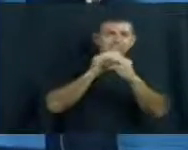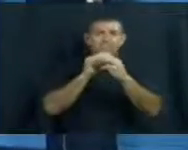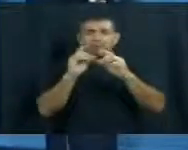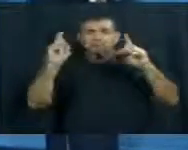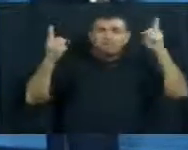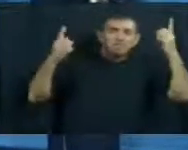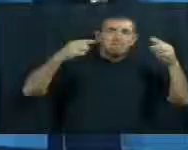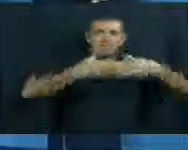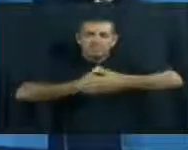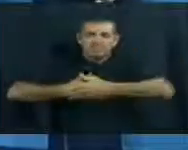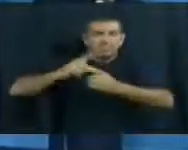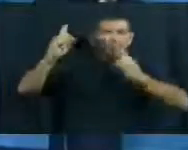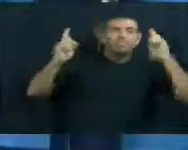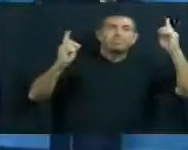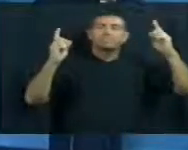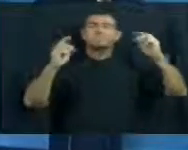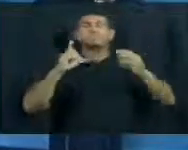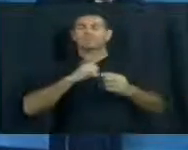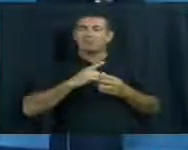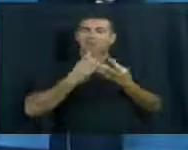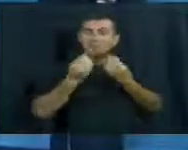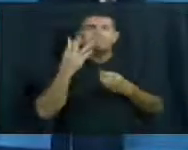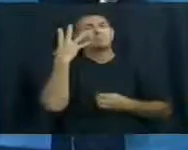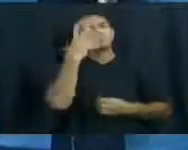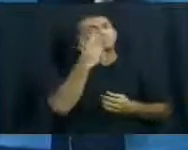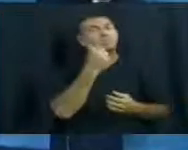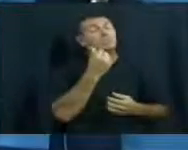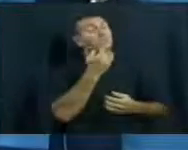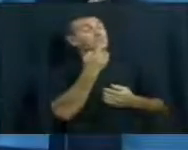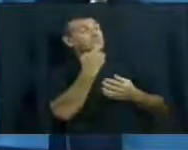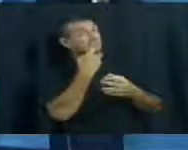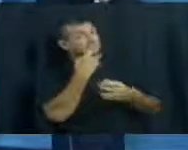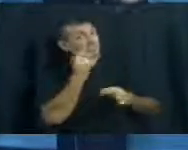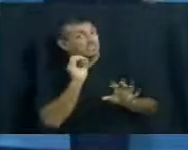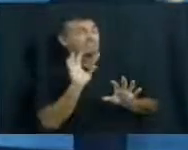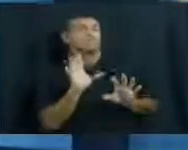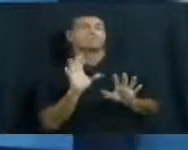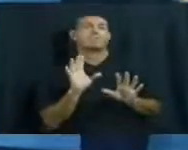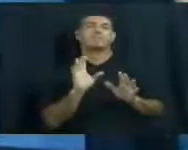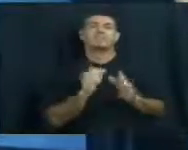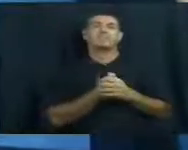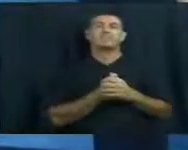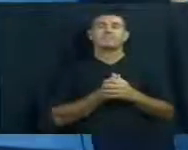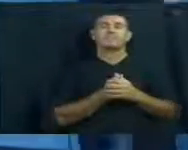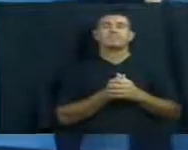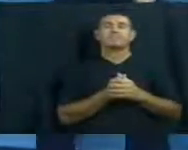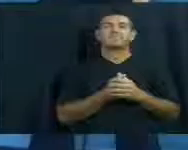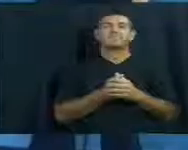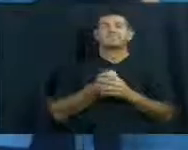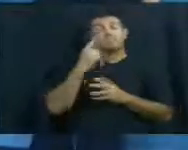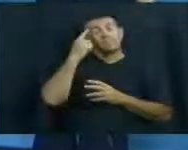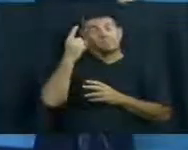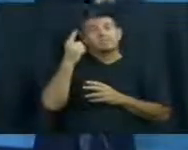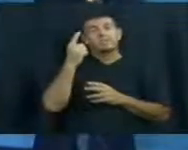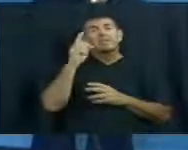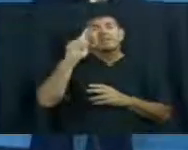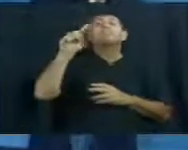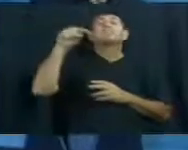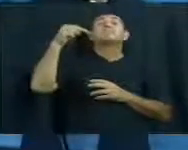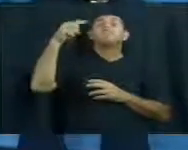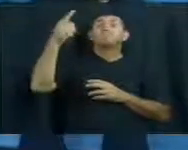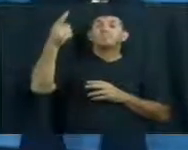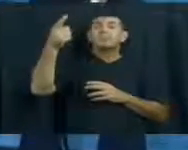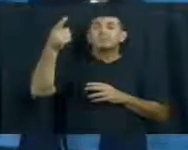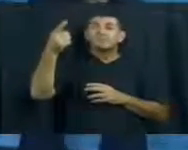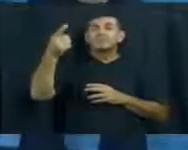bonecos que tem, uma grana muito bacana. E também, já, isso é sexta-feira, hein? Sexta-feira. Coração tá tranquilo? Oh, meu Deus do céu, muita coisa boa. Aí, como quem não quer nada,